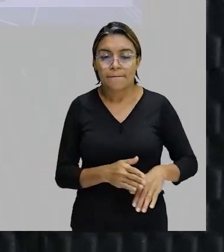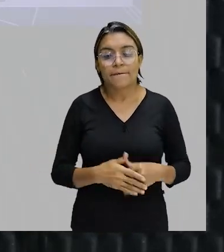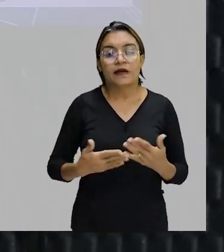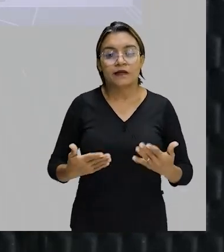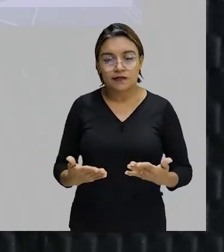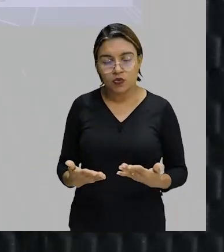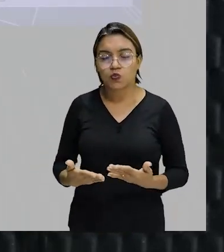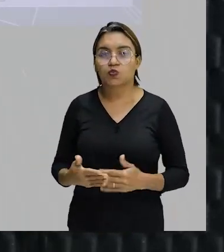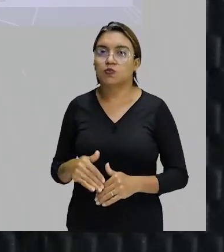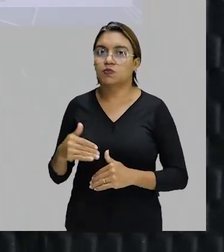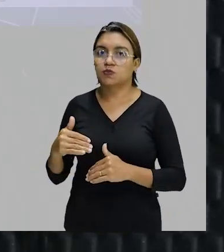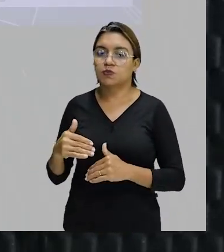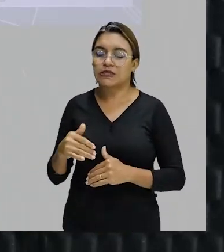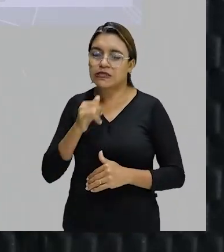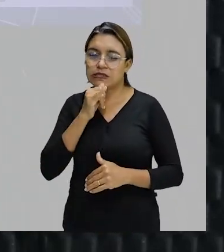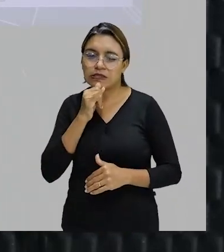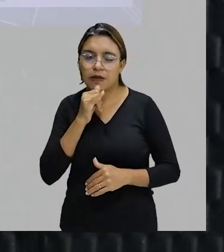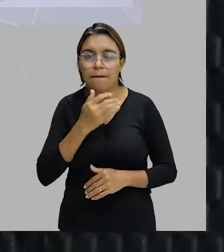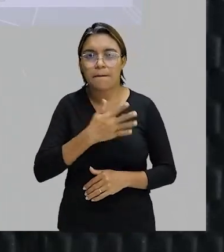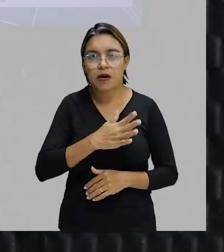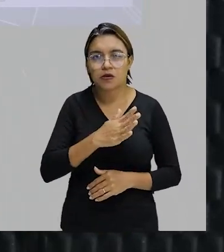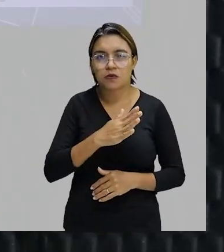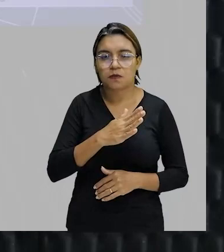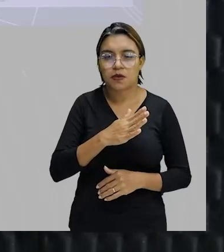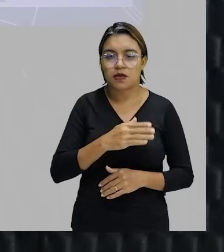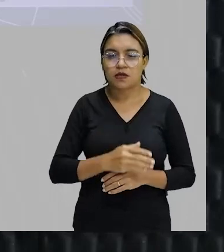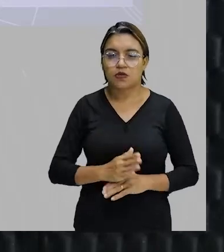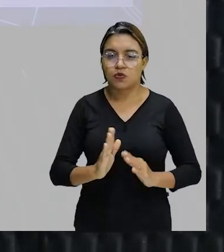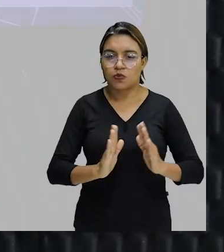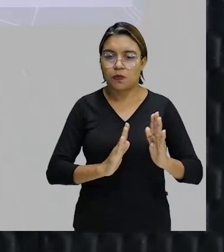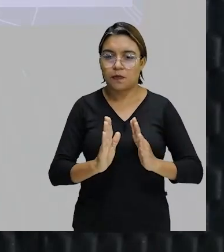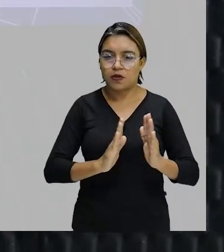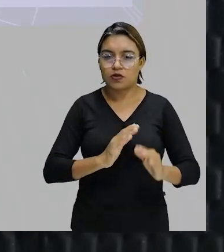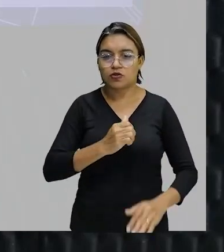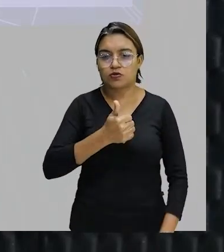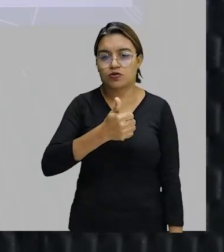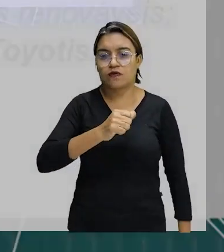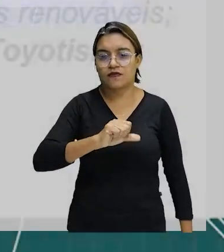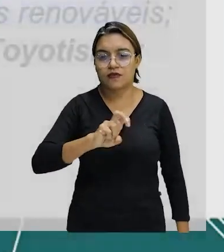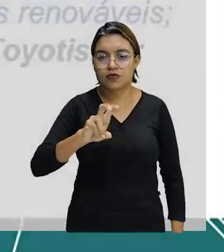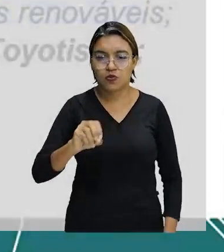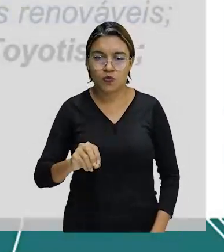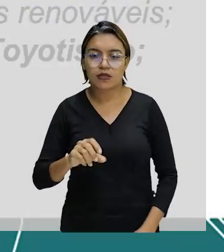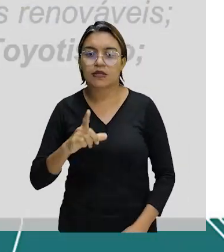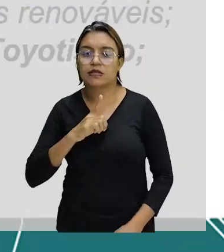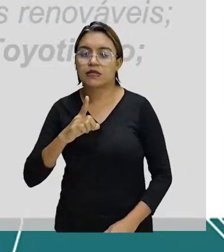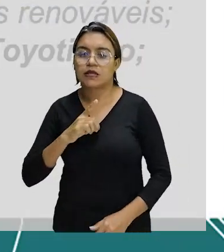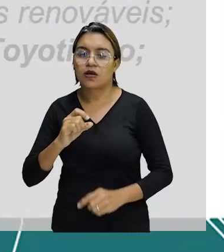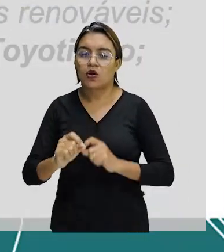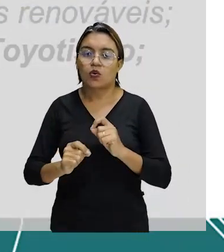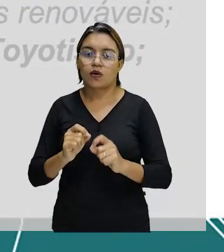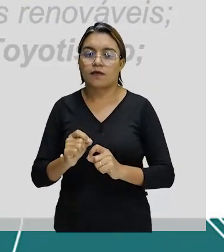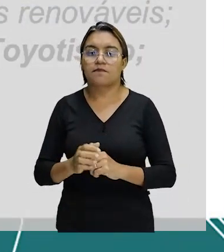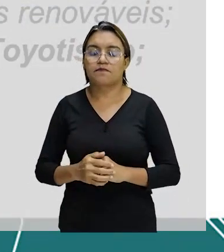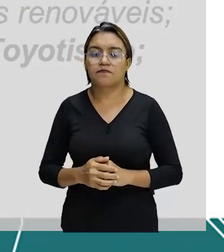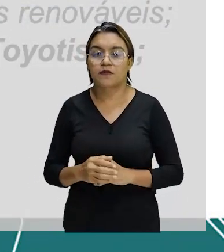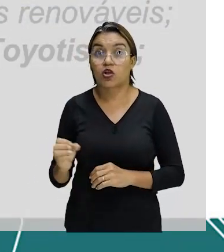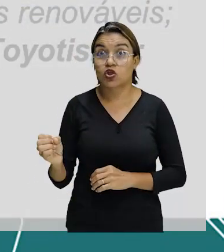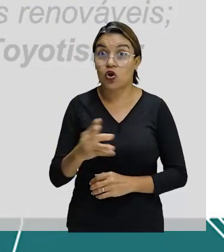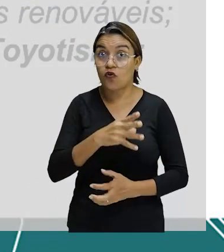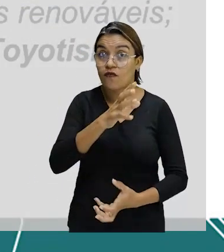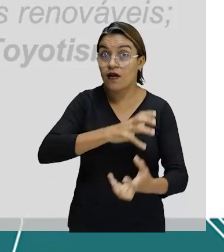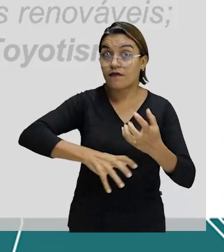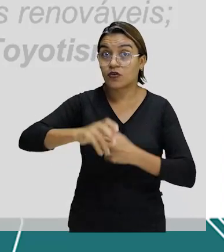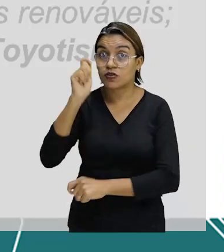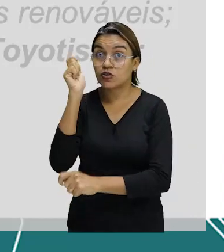nesse processo, a partir de 1950, esse modelo ele vai também cair em desuso, e nós vamos entrar em uma nova revolução industrial,